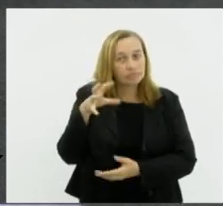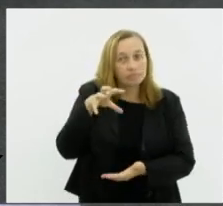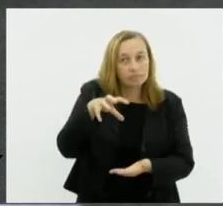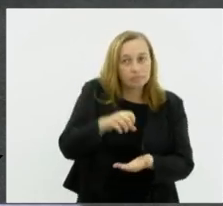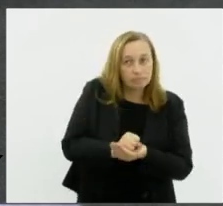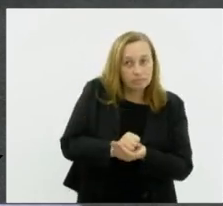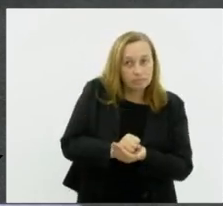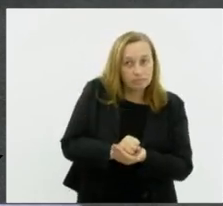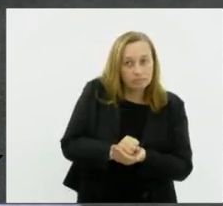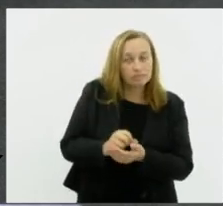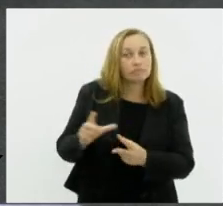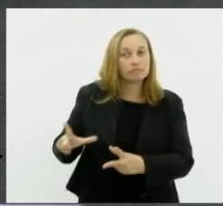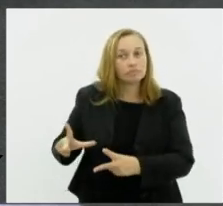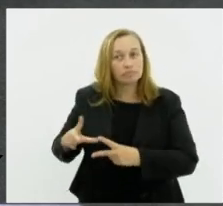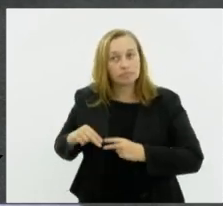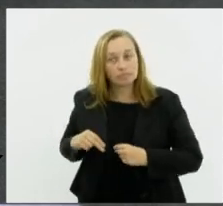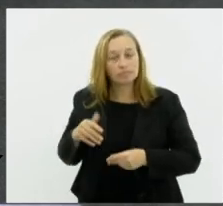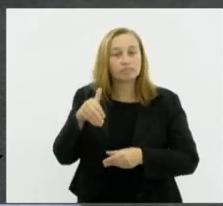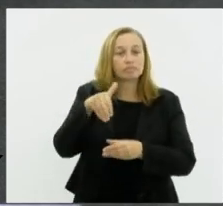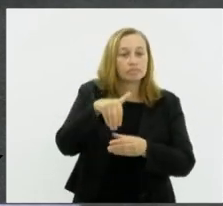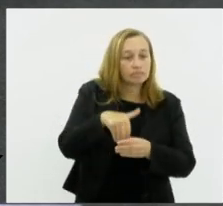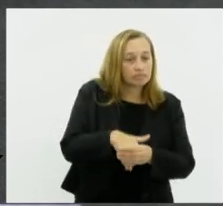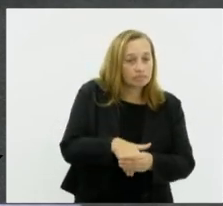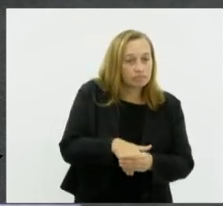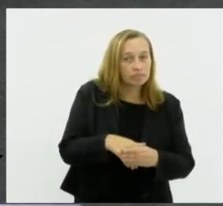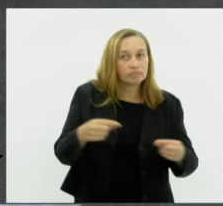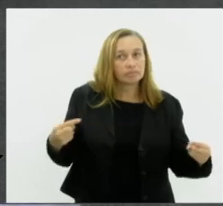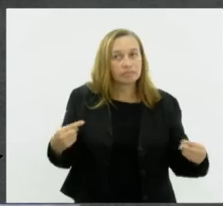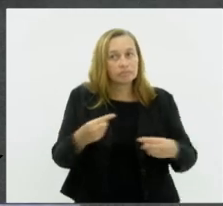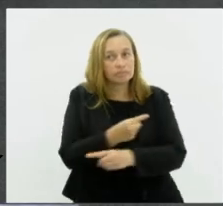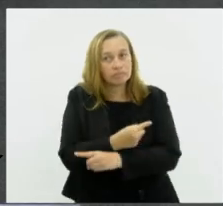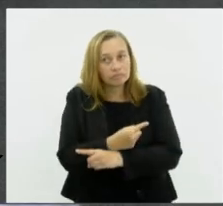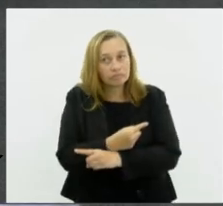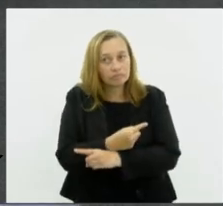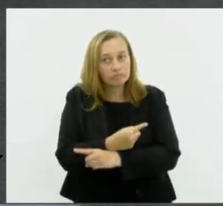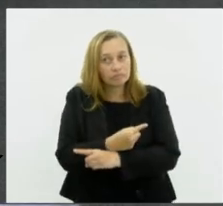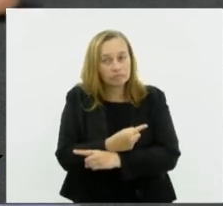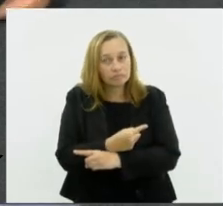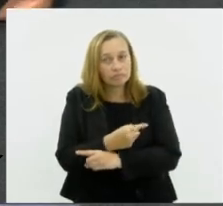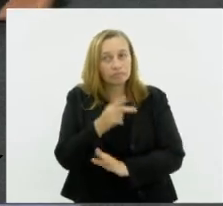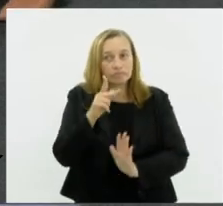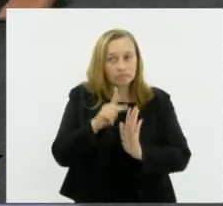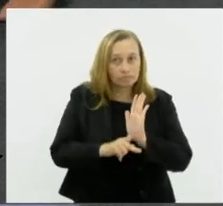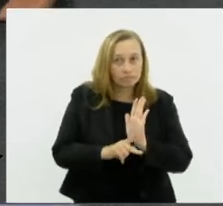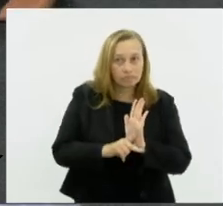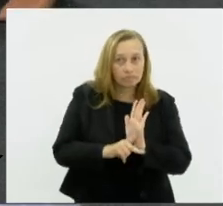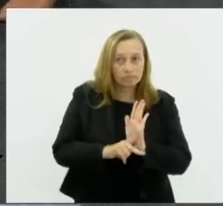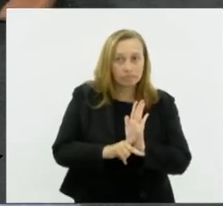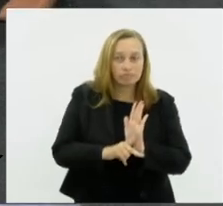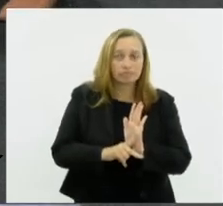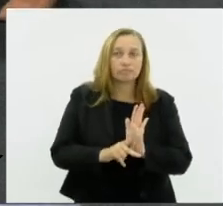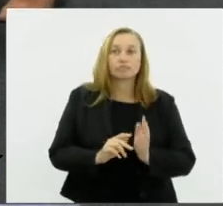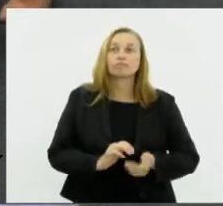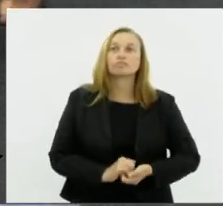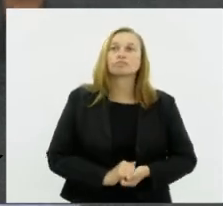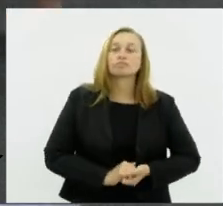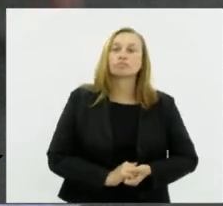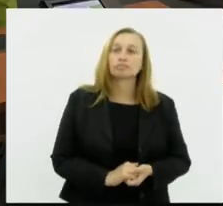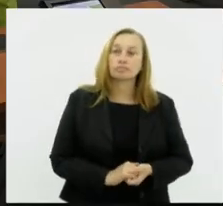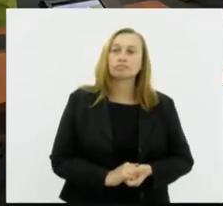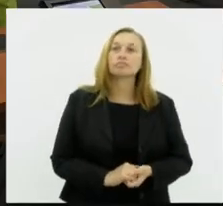registrasse no mérito o meu voto contrário ao projeto.